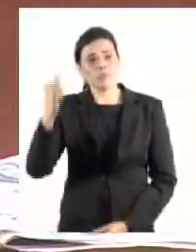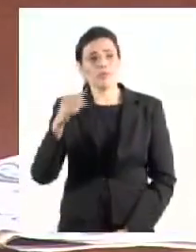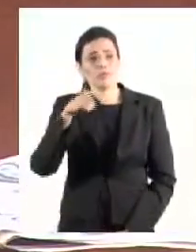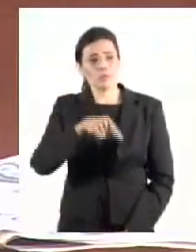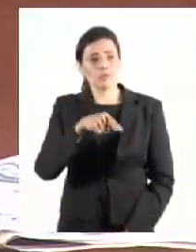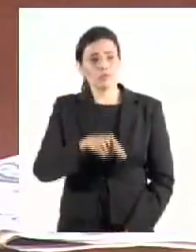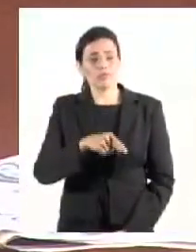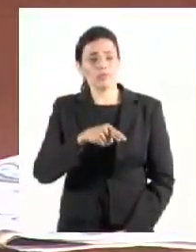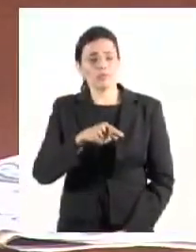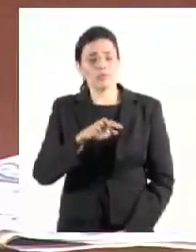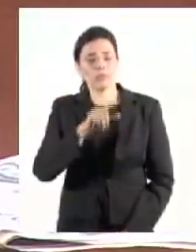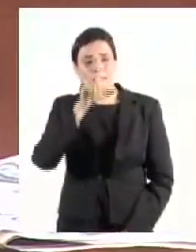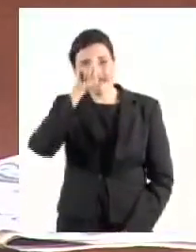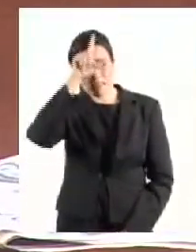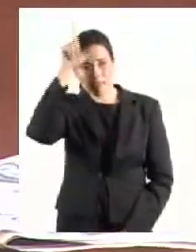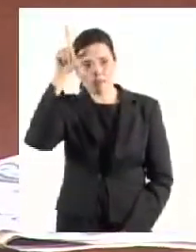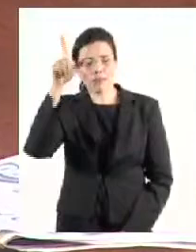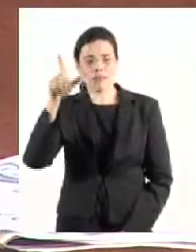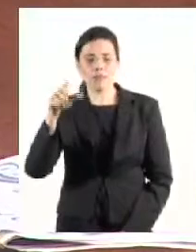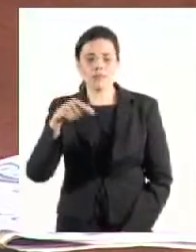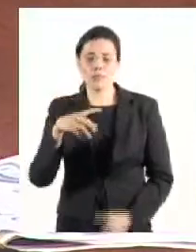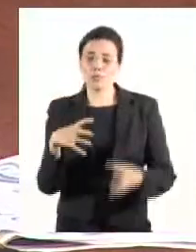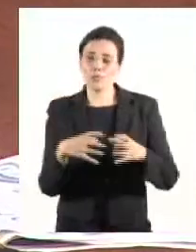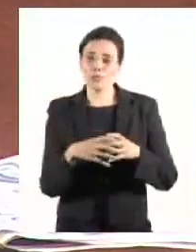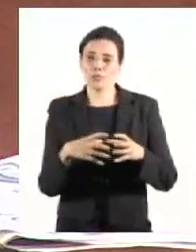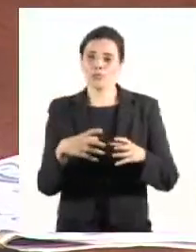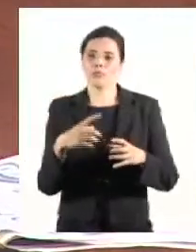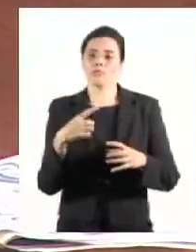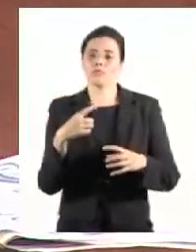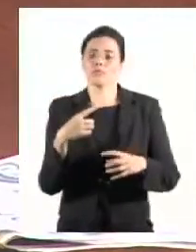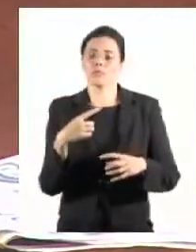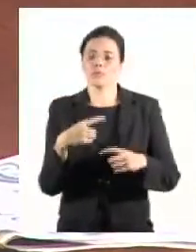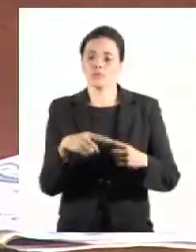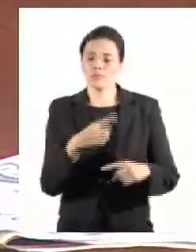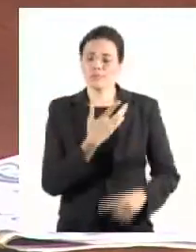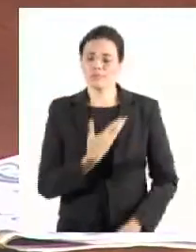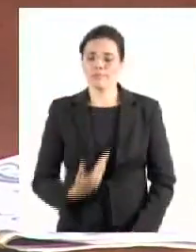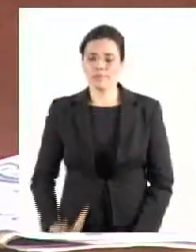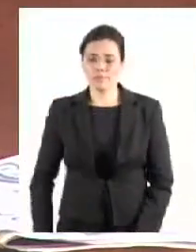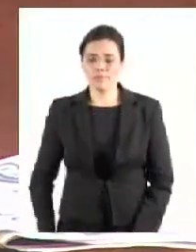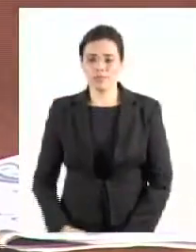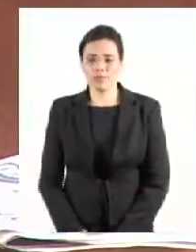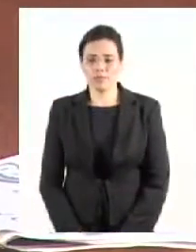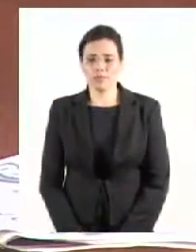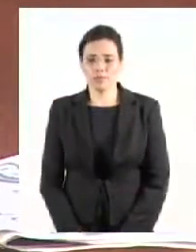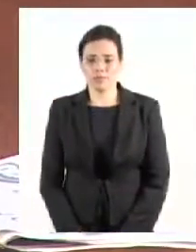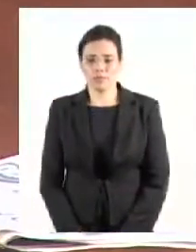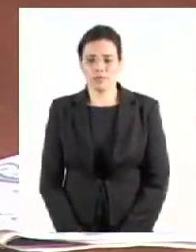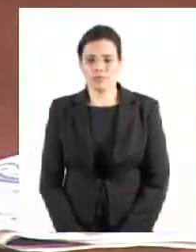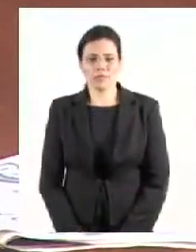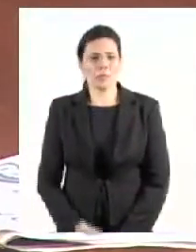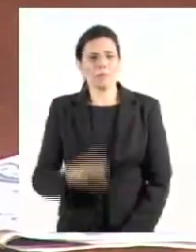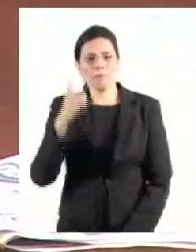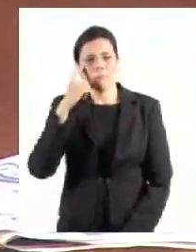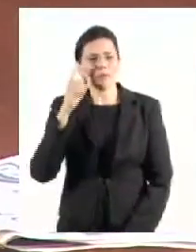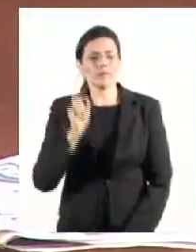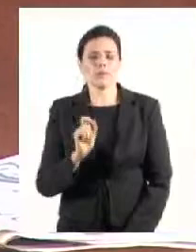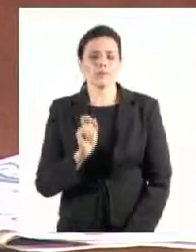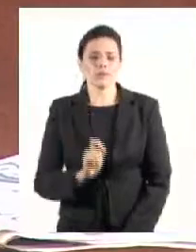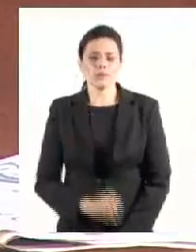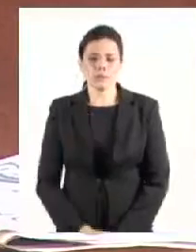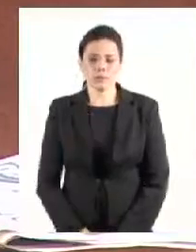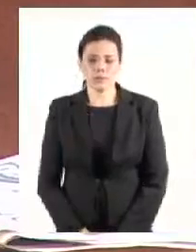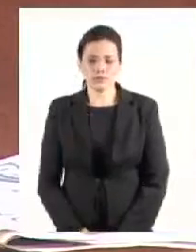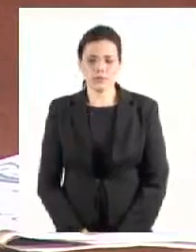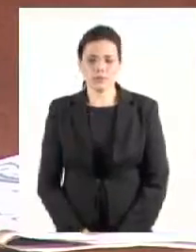não se importa com o que eu digo, que eu fui dizer que ele só subia nessa tribuna para rebater o que a gente dizia, não falava das coisas